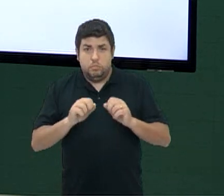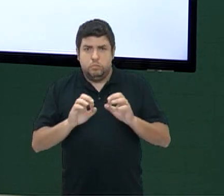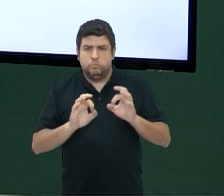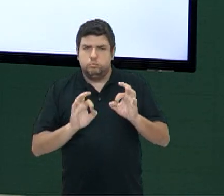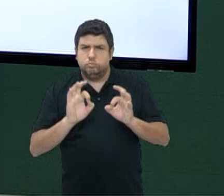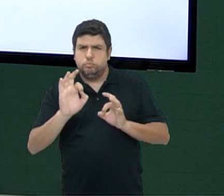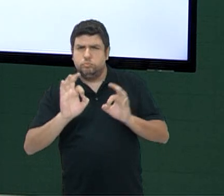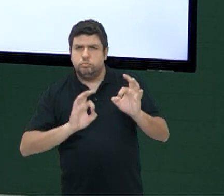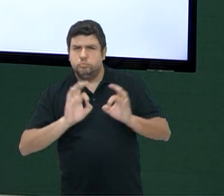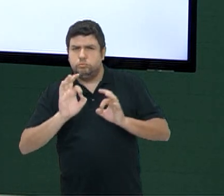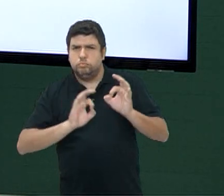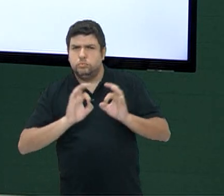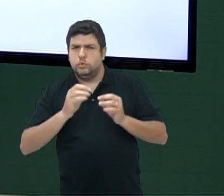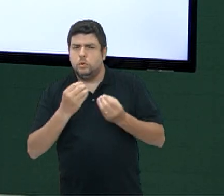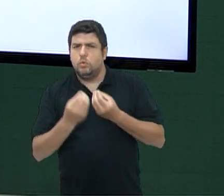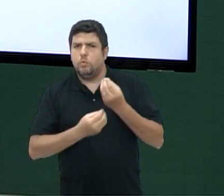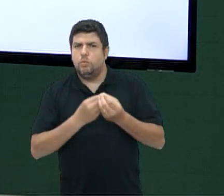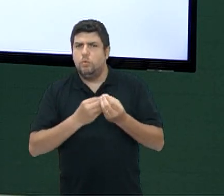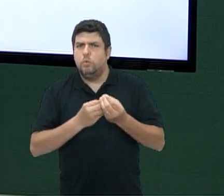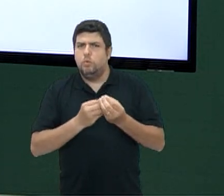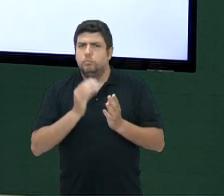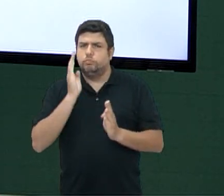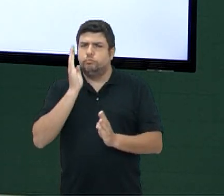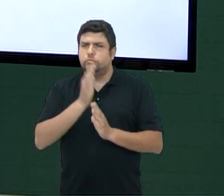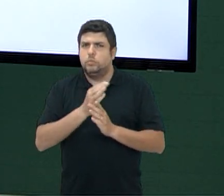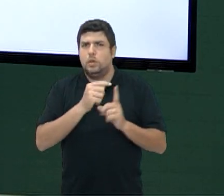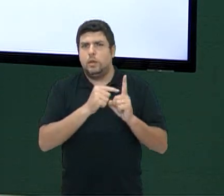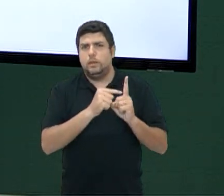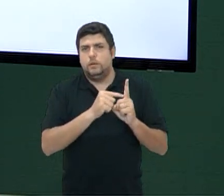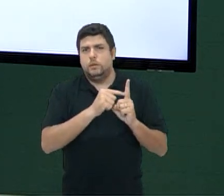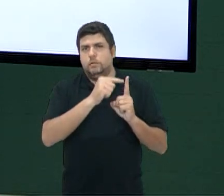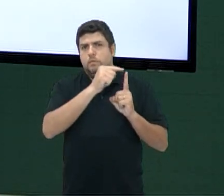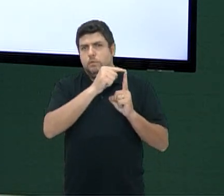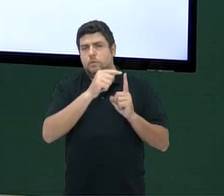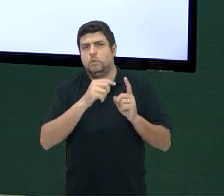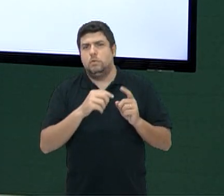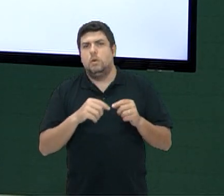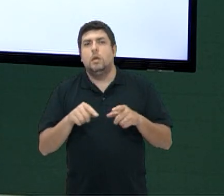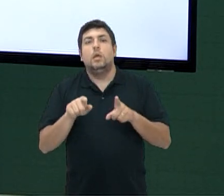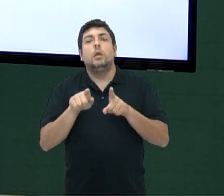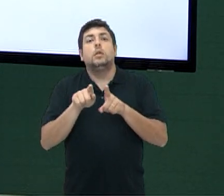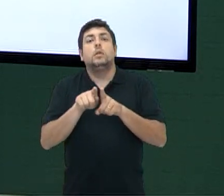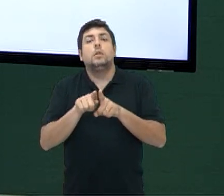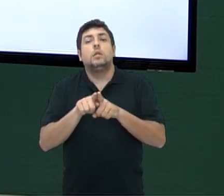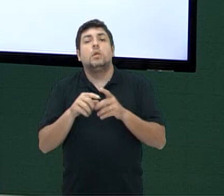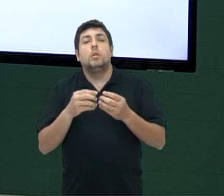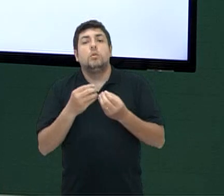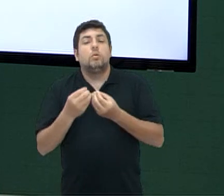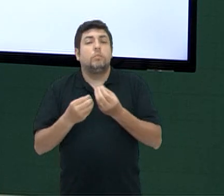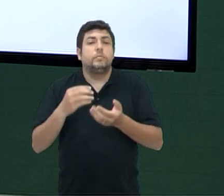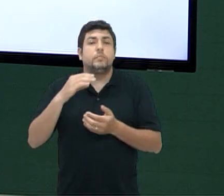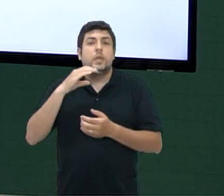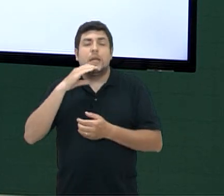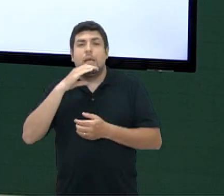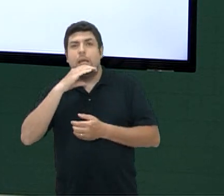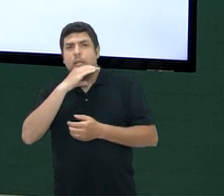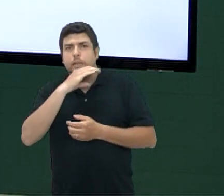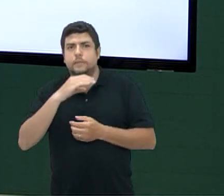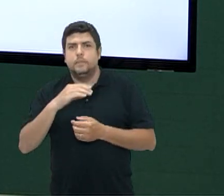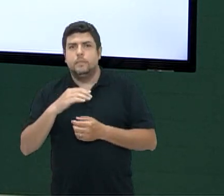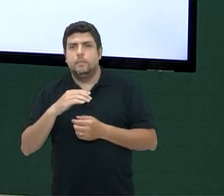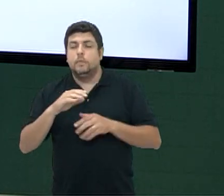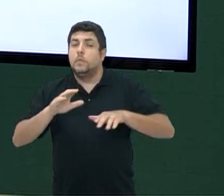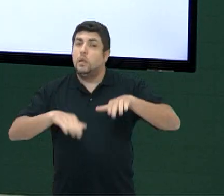temperatura ou podemos trabalhar com a relação a partir da quantidade de calor. Depende do enunciado da